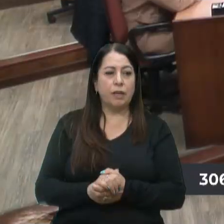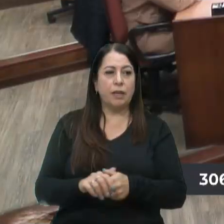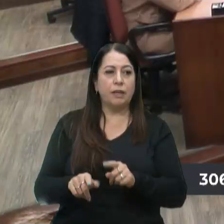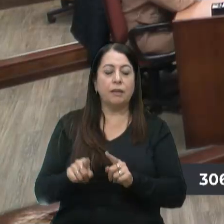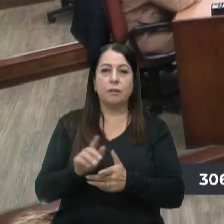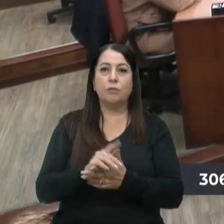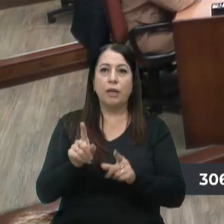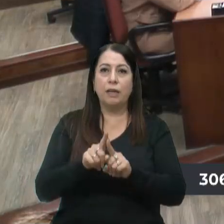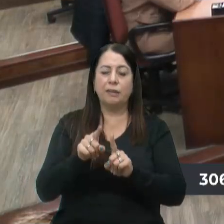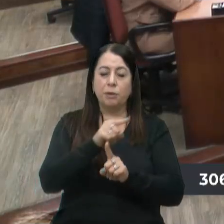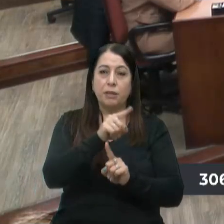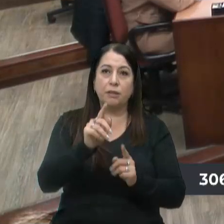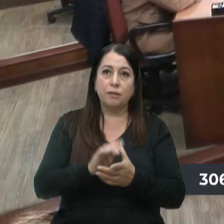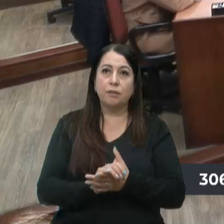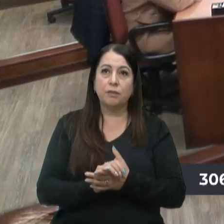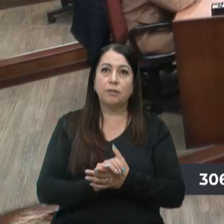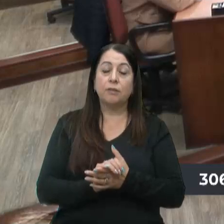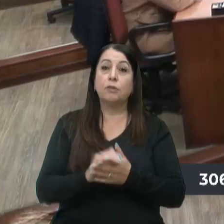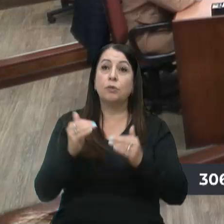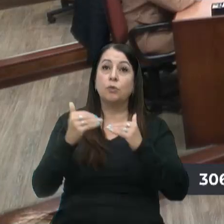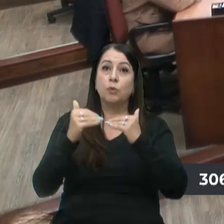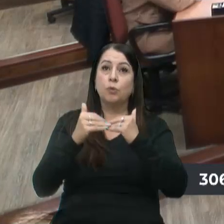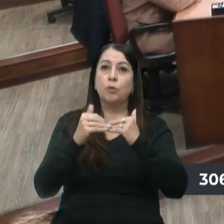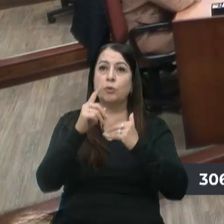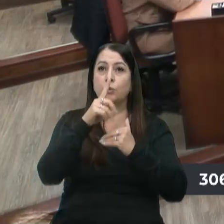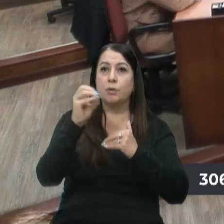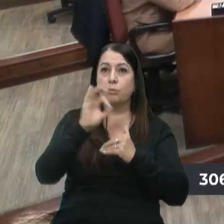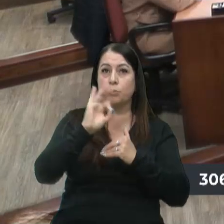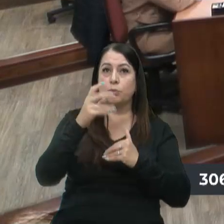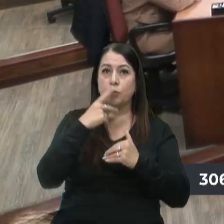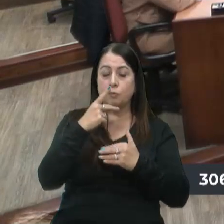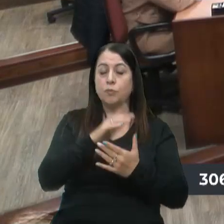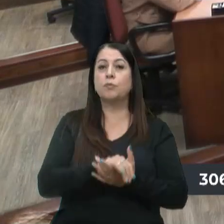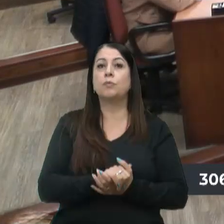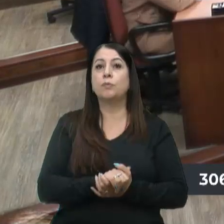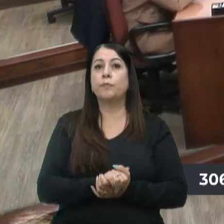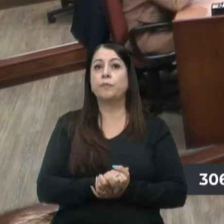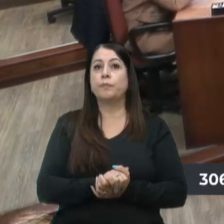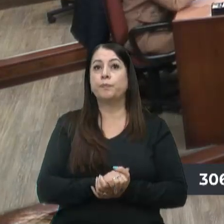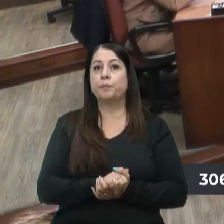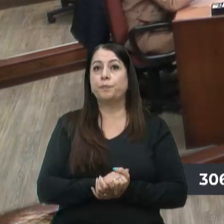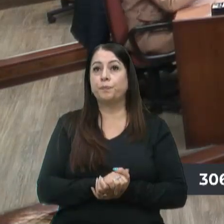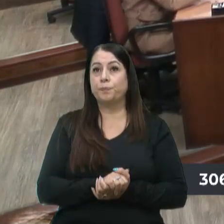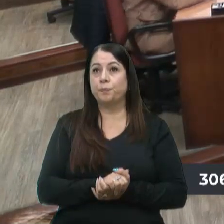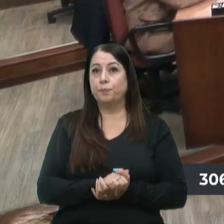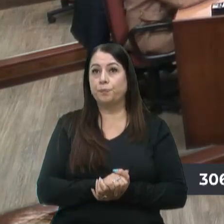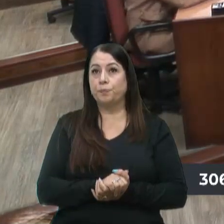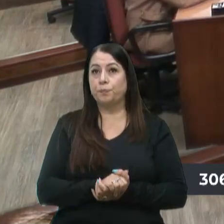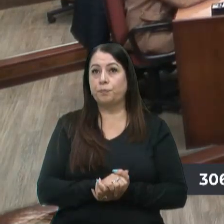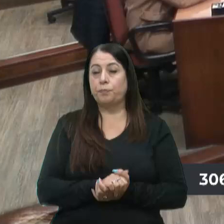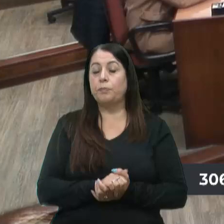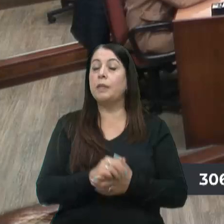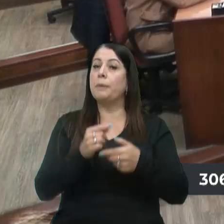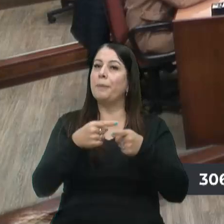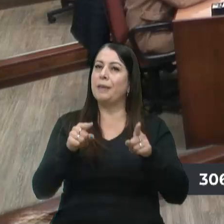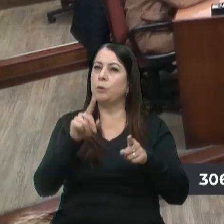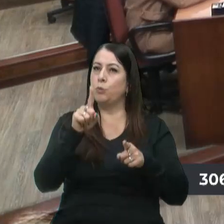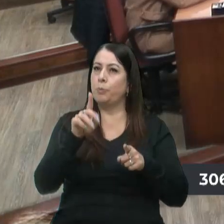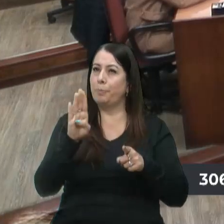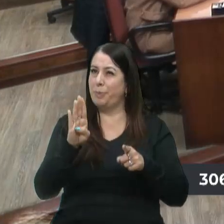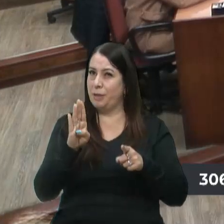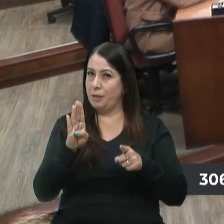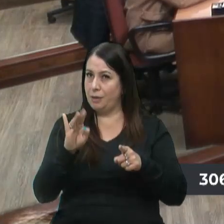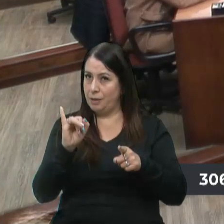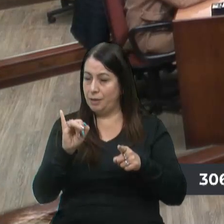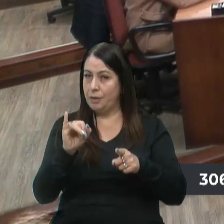só um detalhe eu concordo 100% com a sua fala mas um bilhão de reais